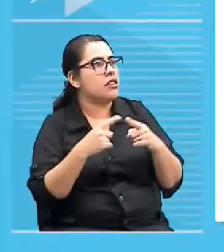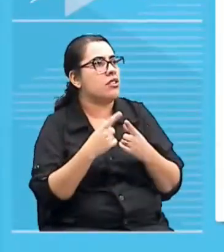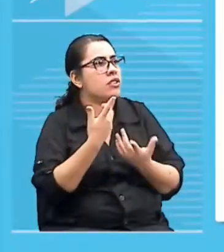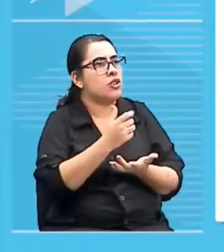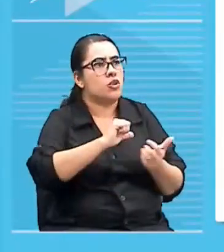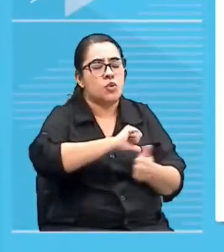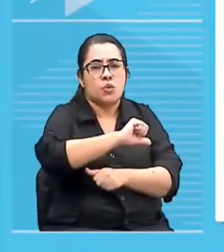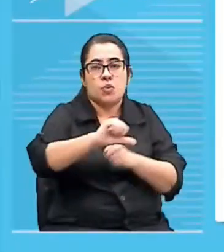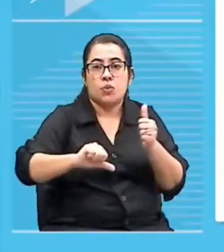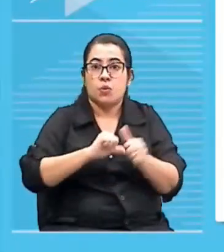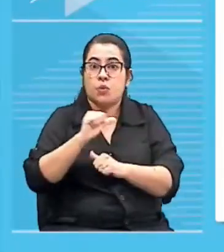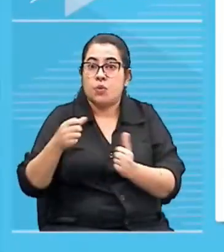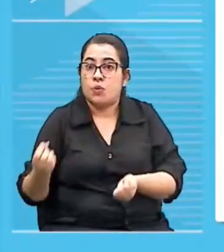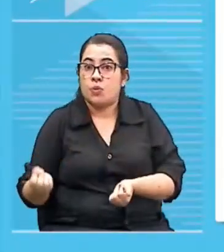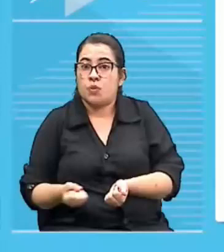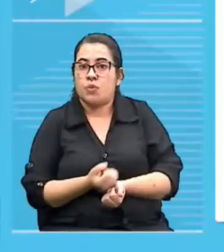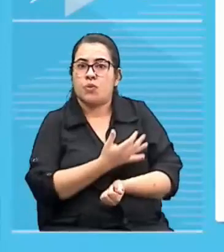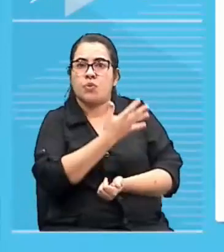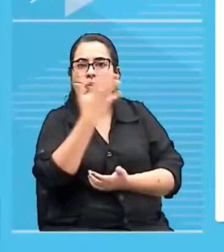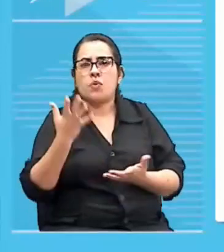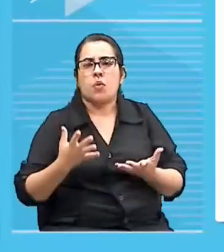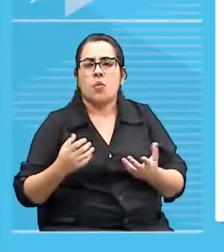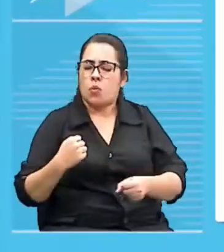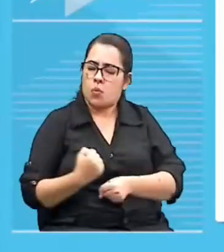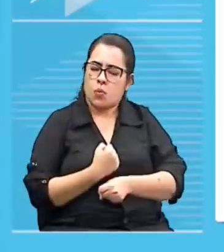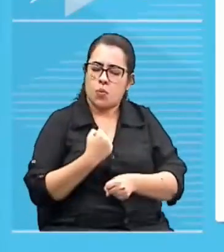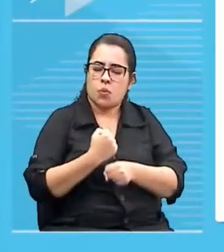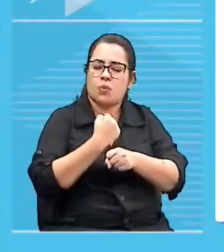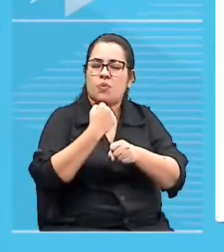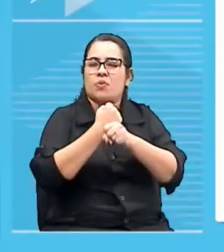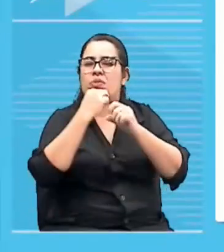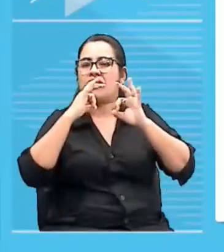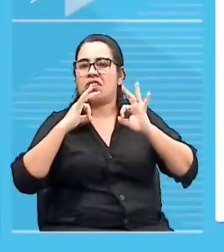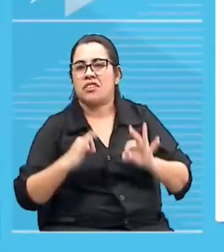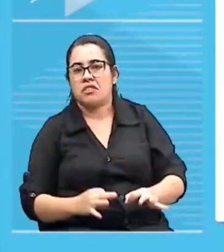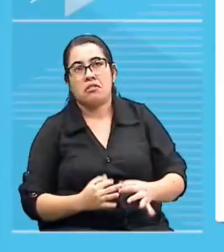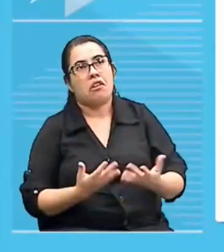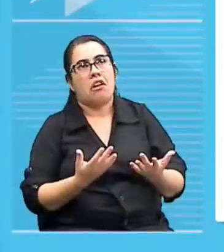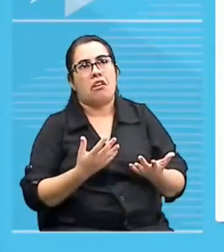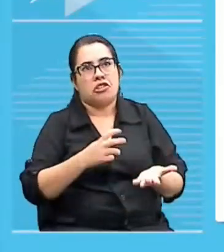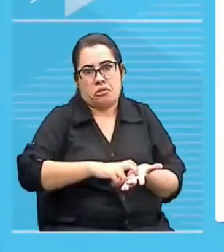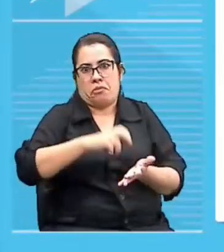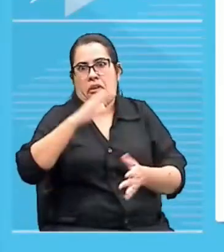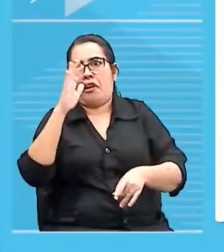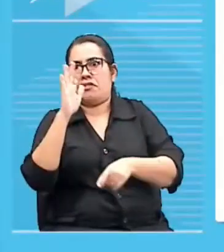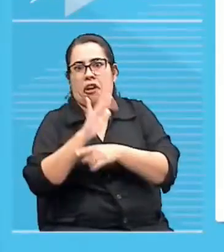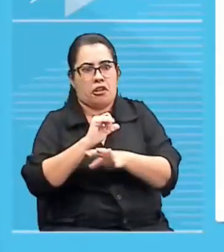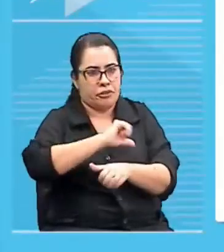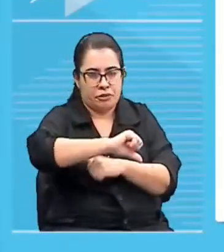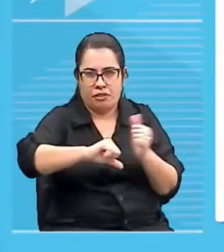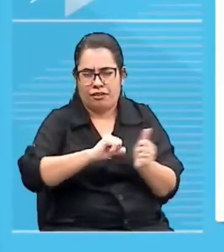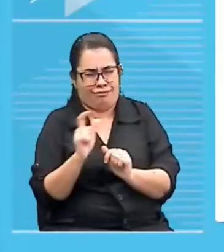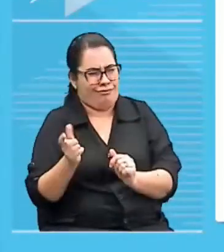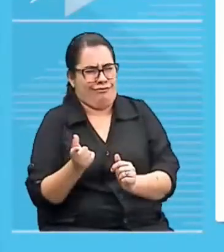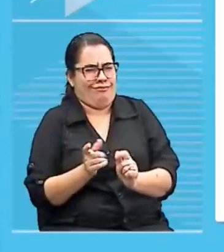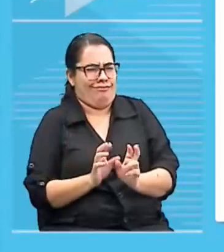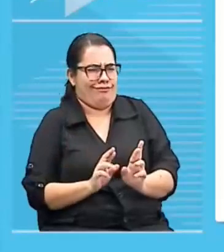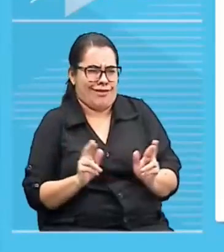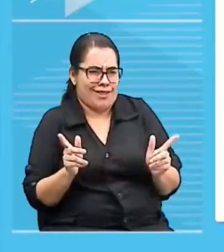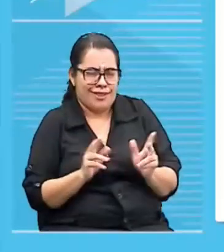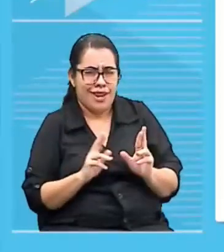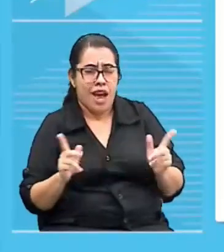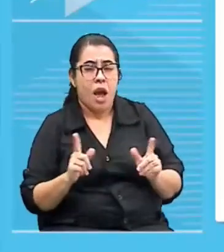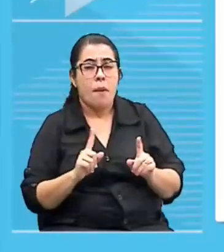grande transformação aí na área da construção civil. Vai ser do dia para a noite? Não, não vai